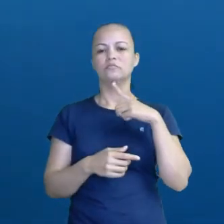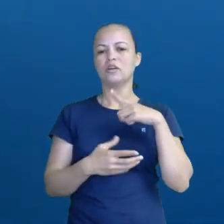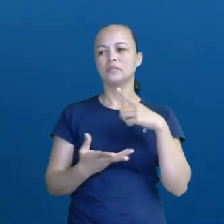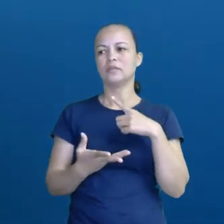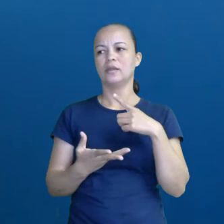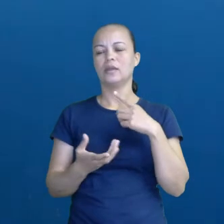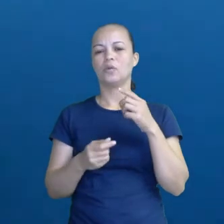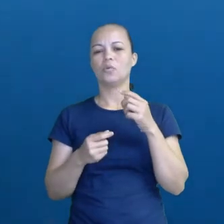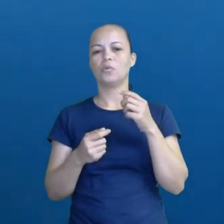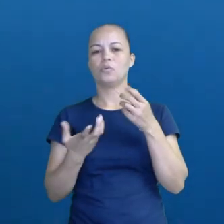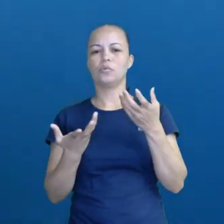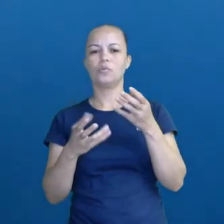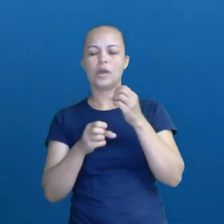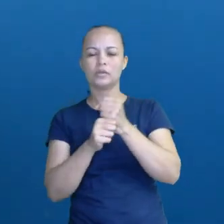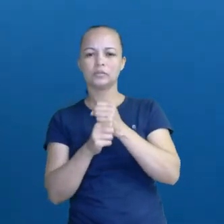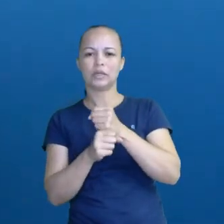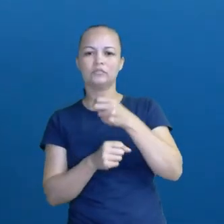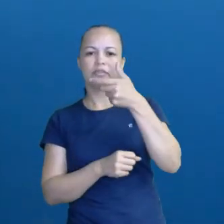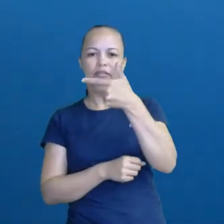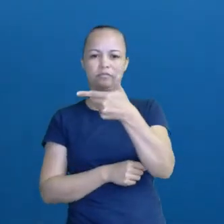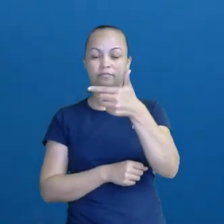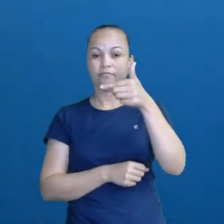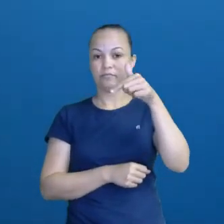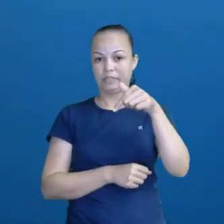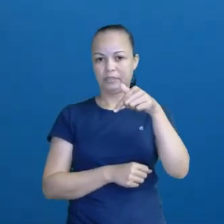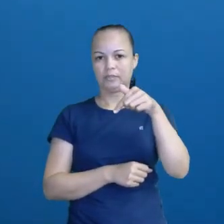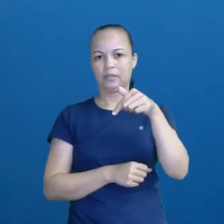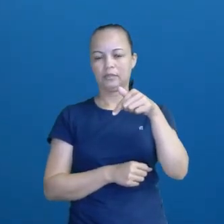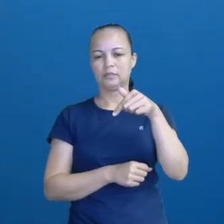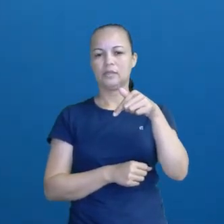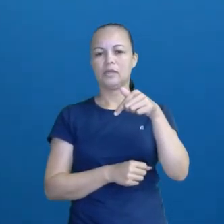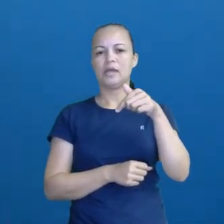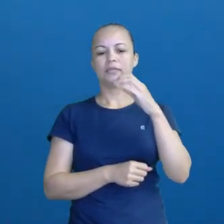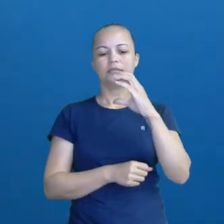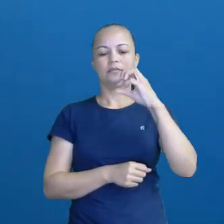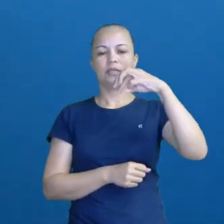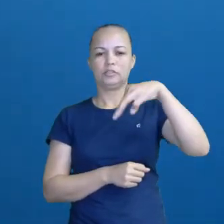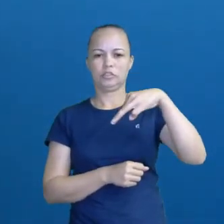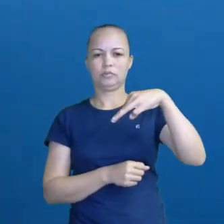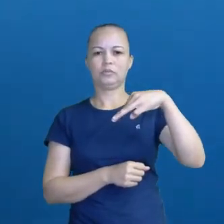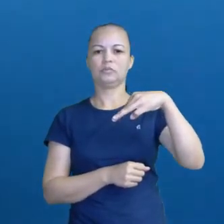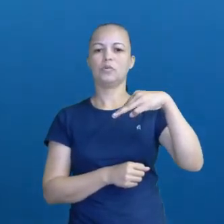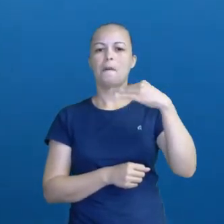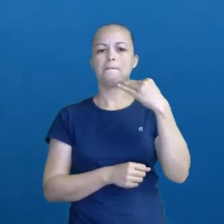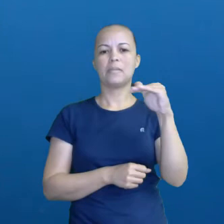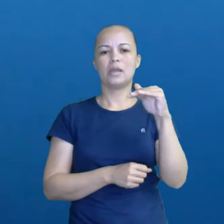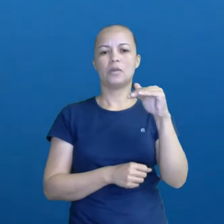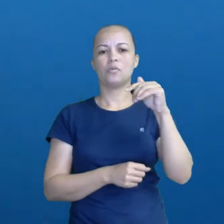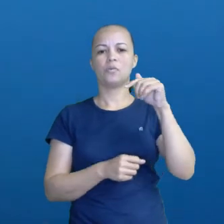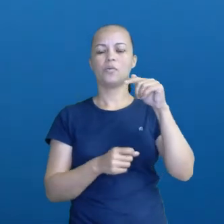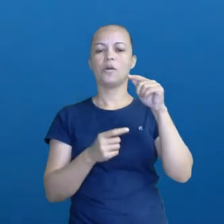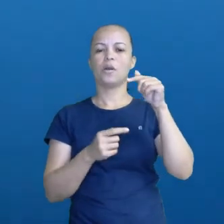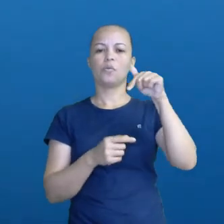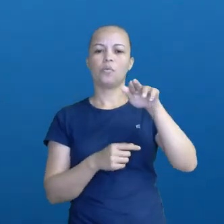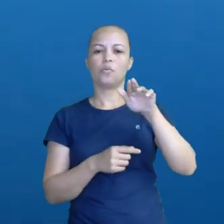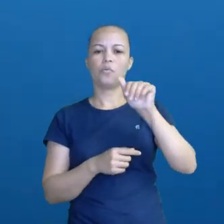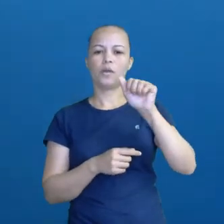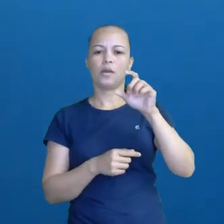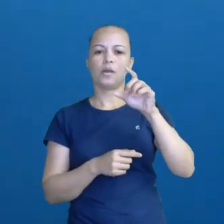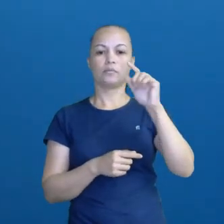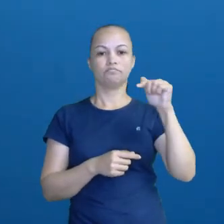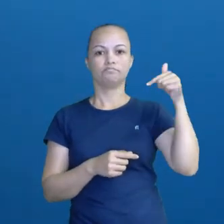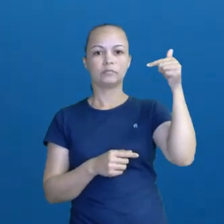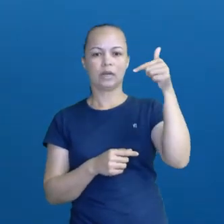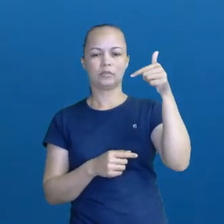vai ter o resultado vai ser 27 né centímetro e meio ao quadrado Ok